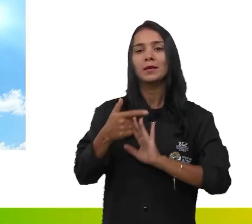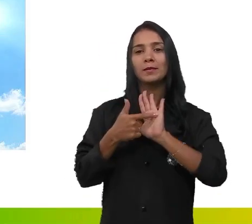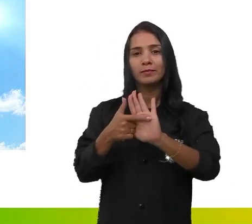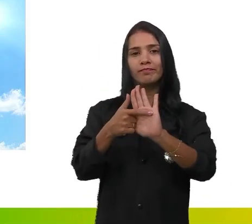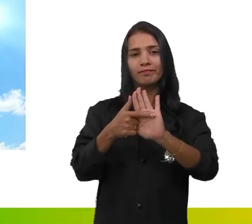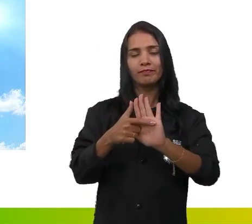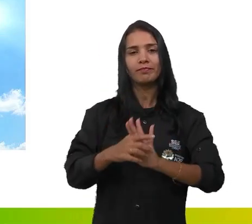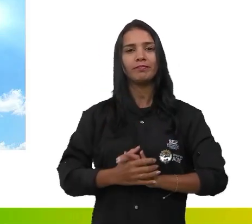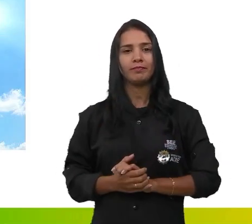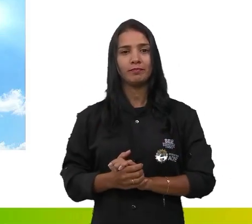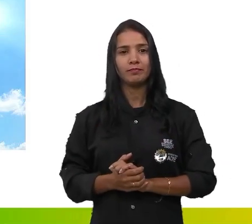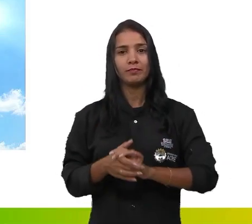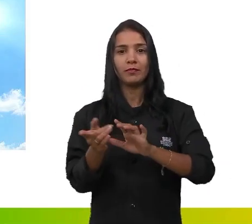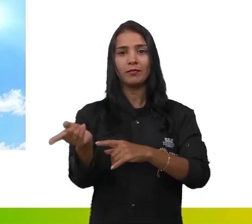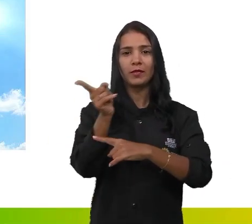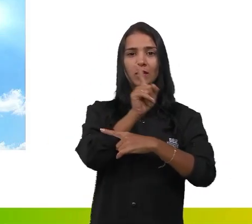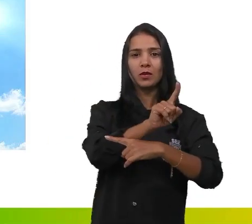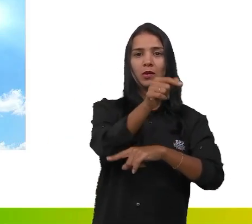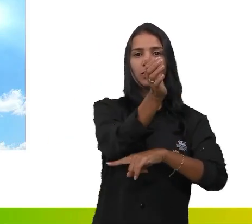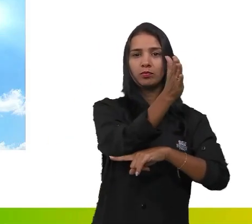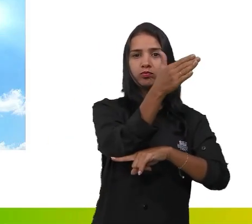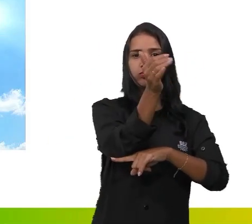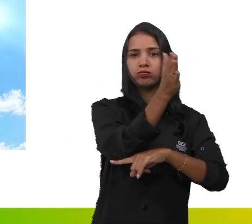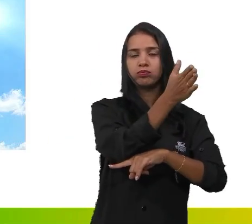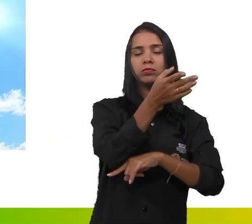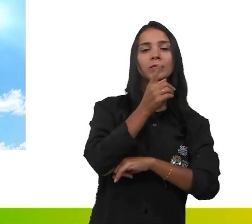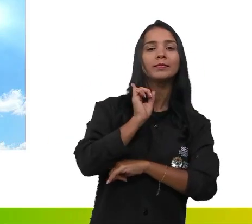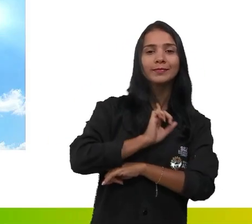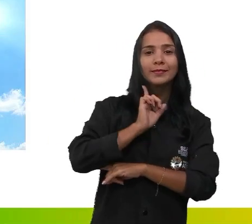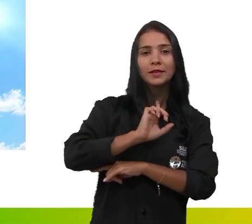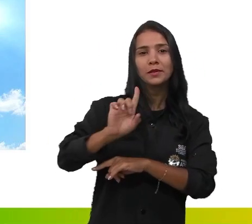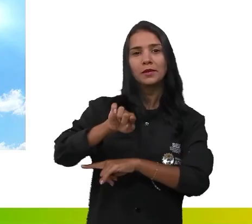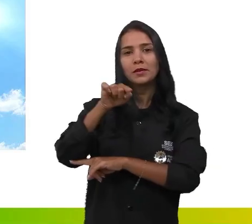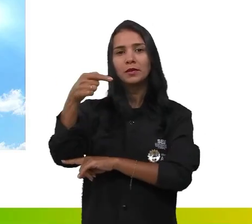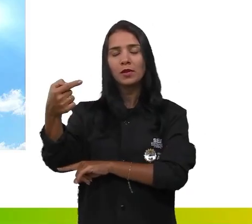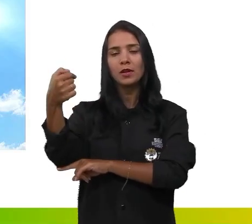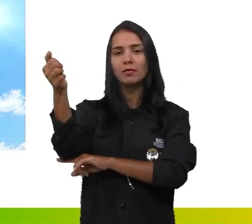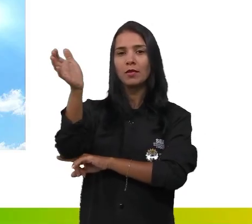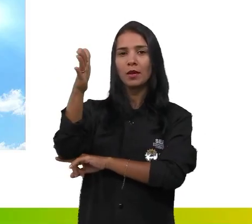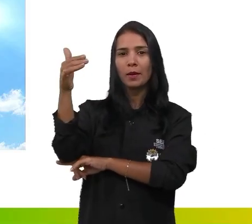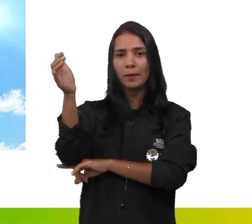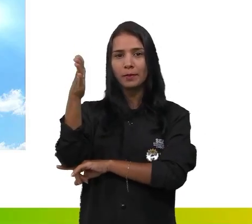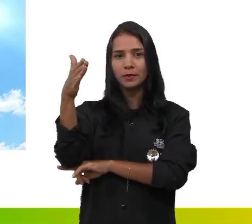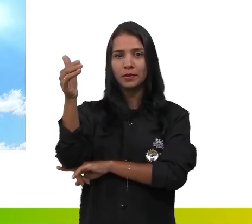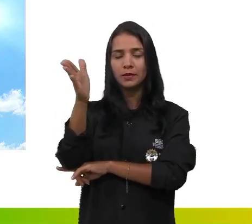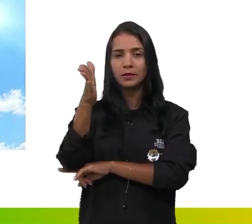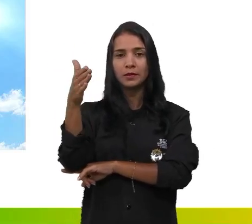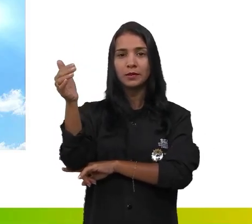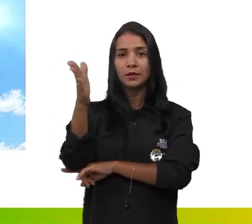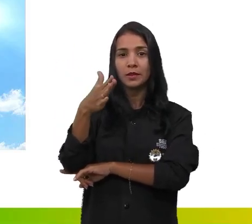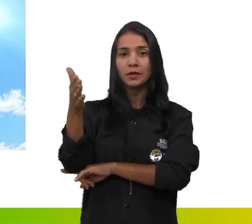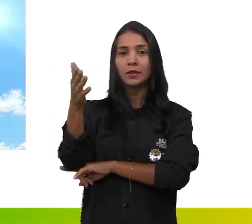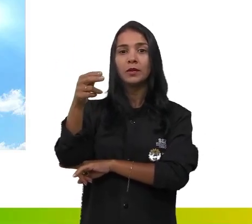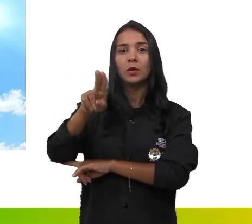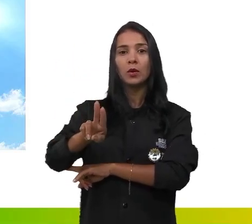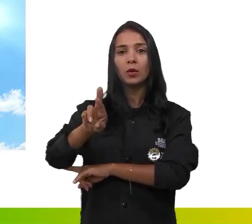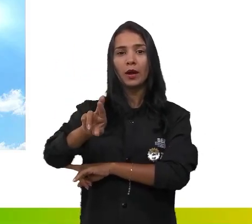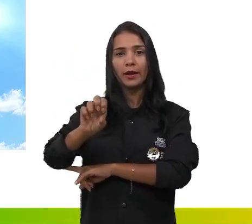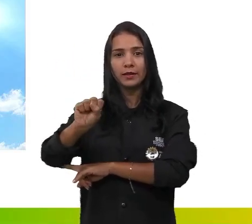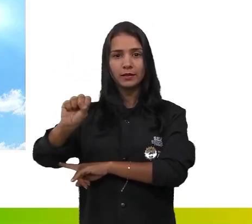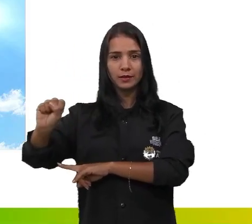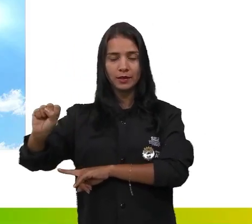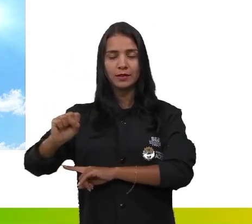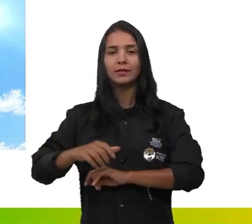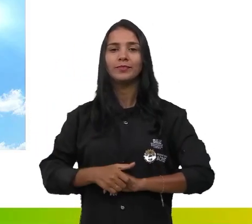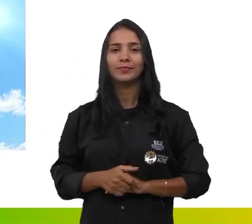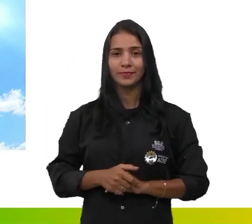nós temos a bandeira dos Estados Unidos e do outro lado nós temos a bandeira da União Soviética, que